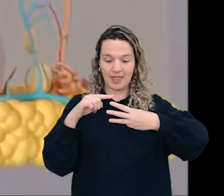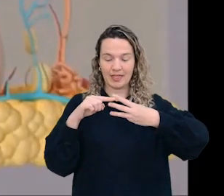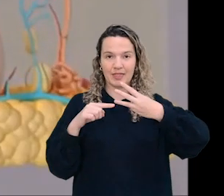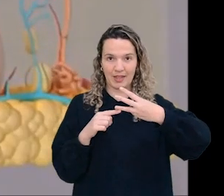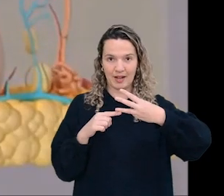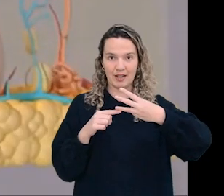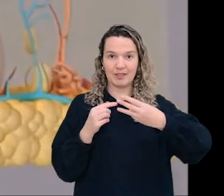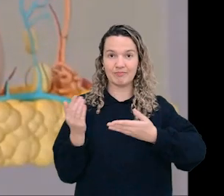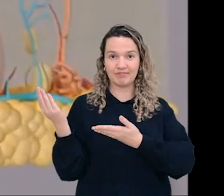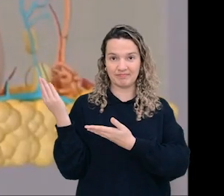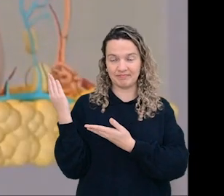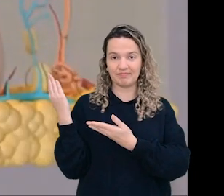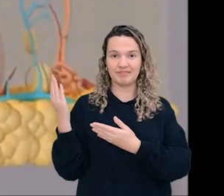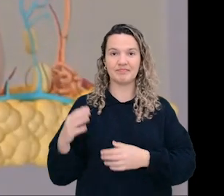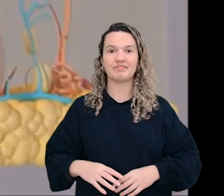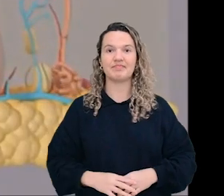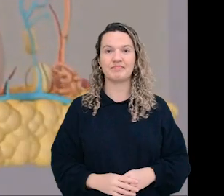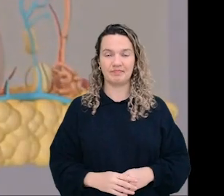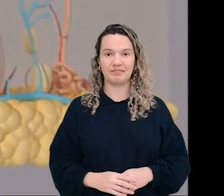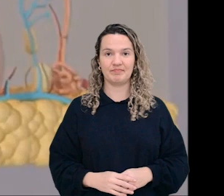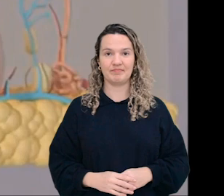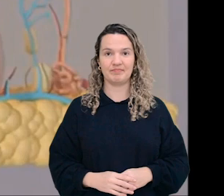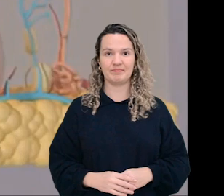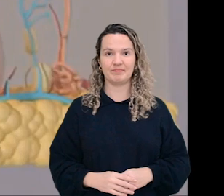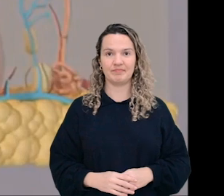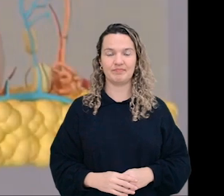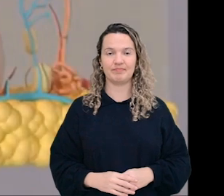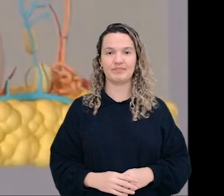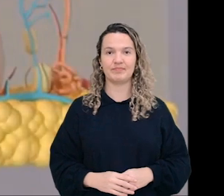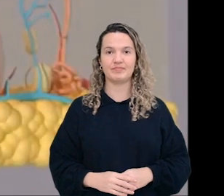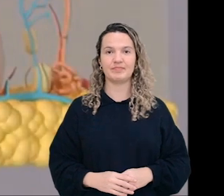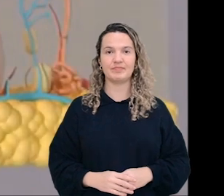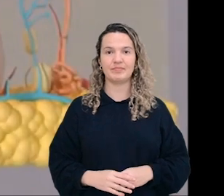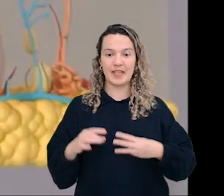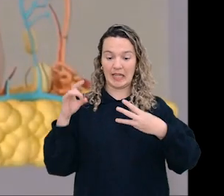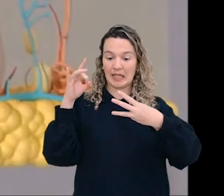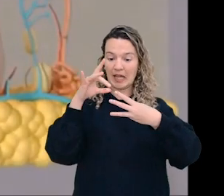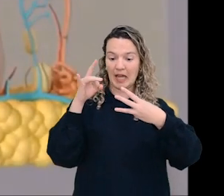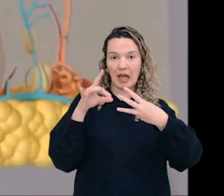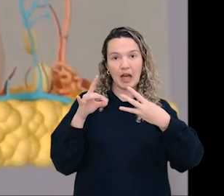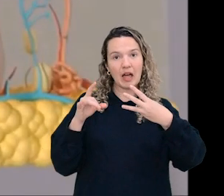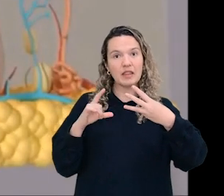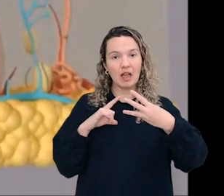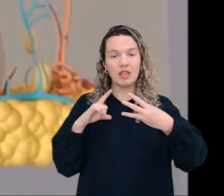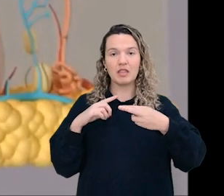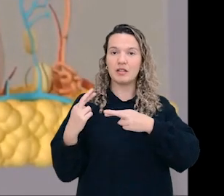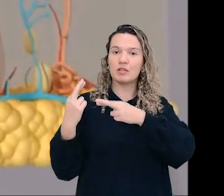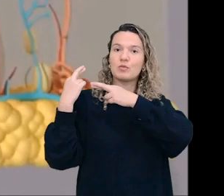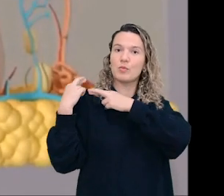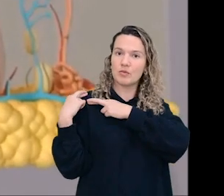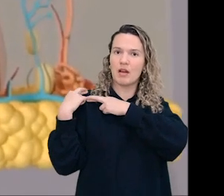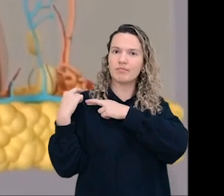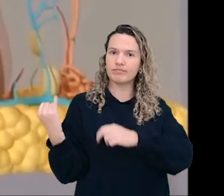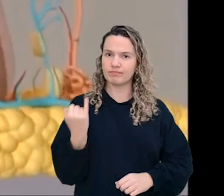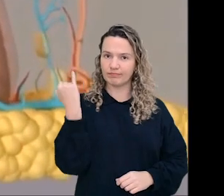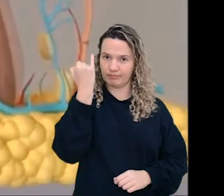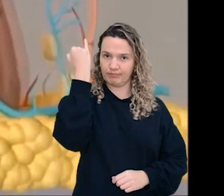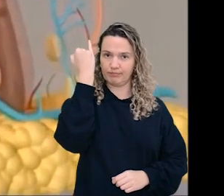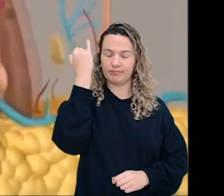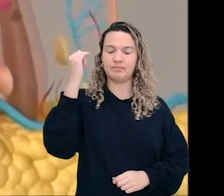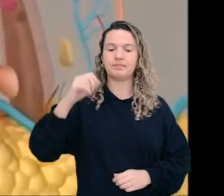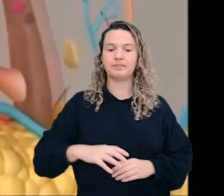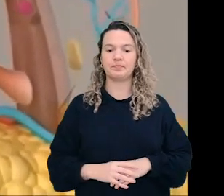a epiderme, que é a mais externa. Cada camada desempenha um papel essencial. A derme tem